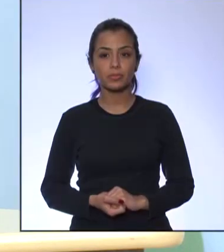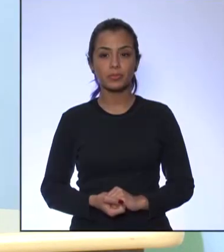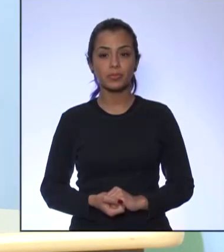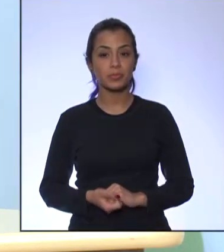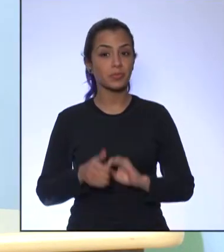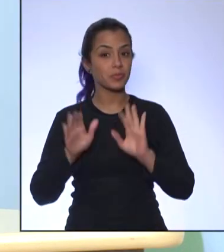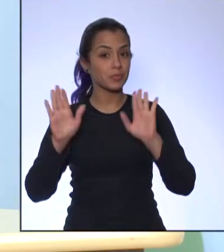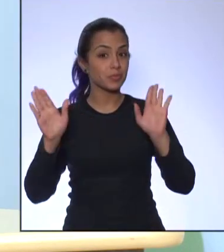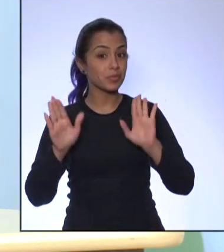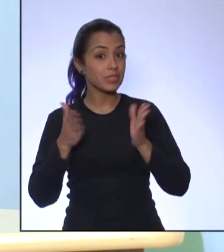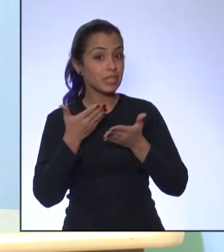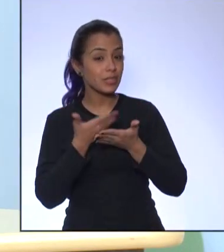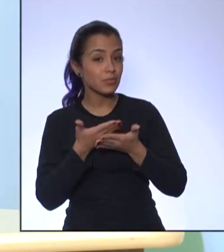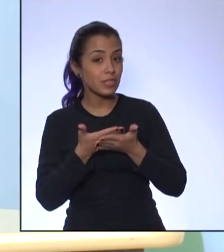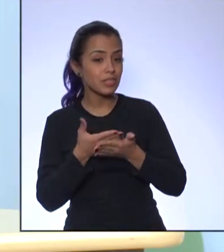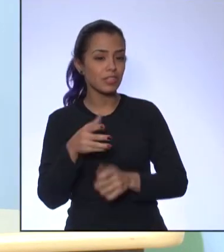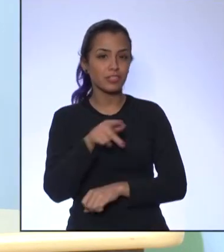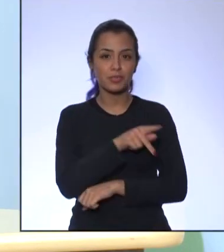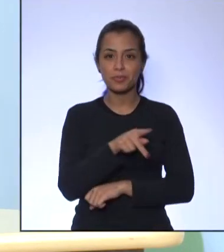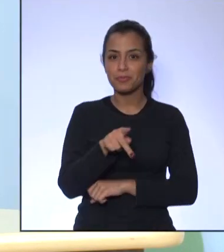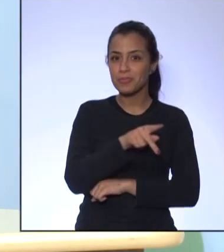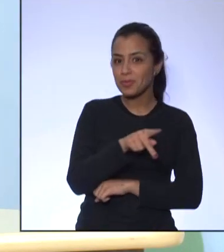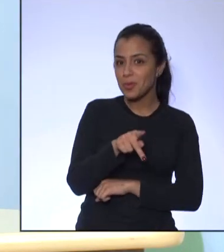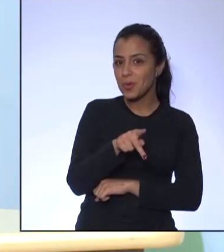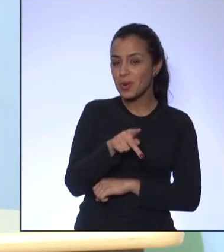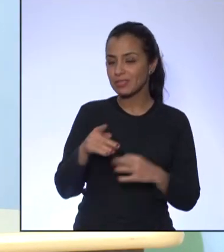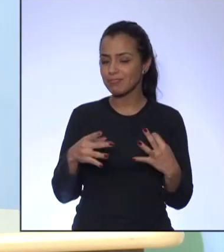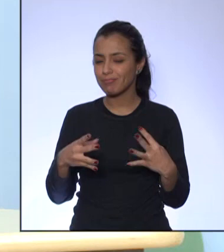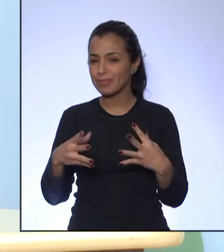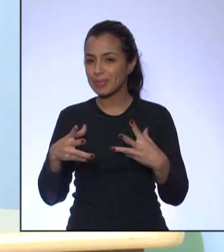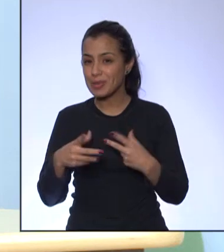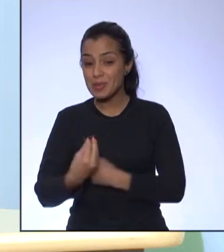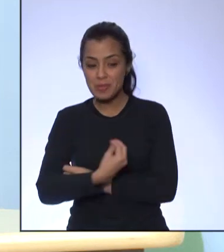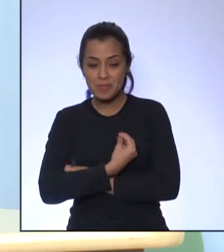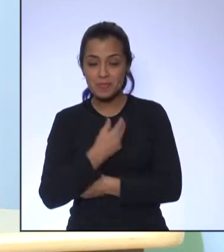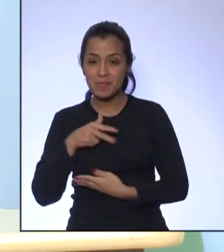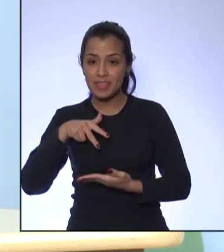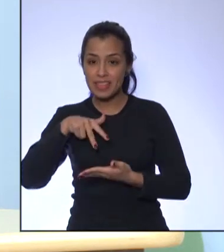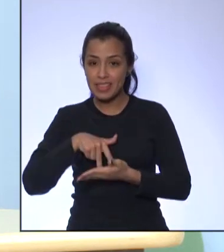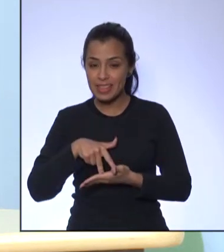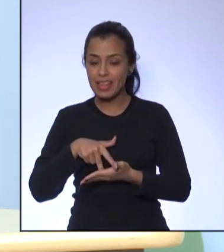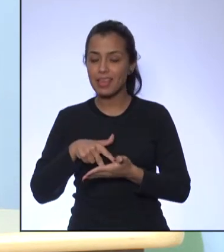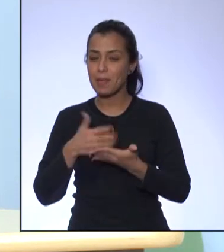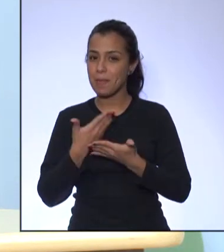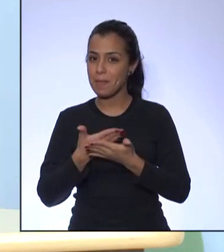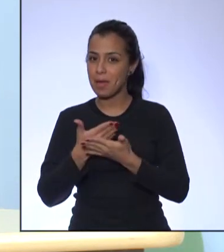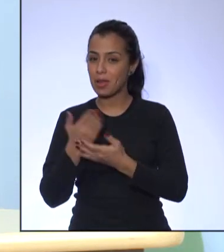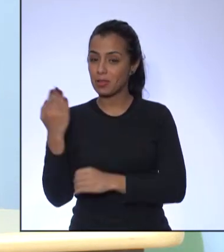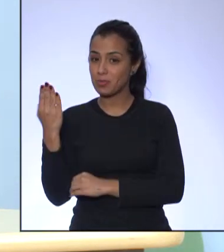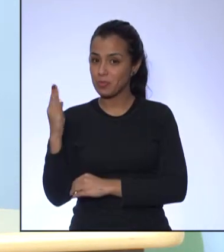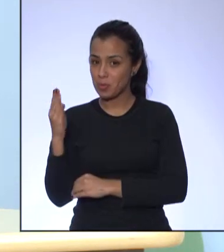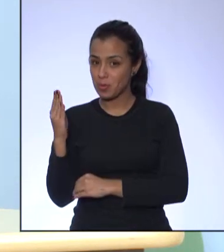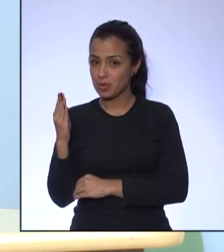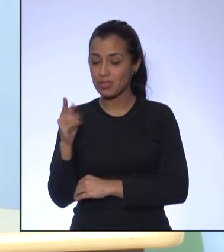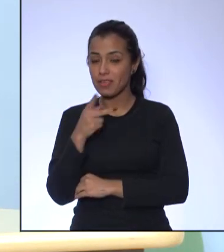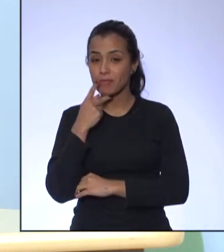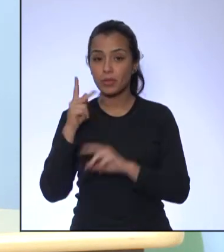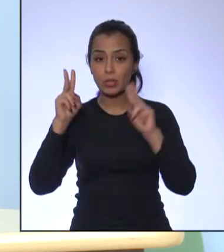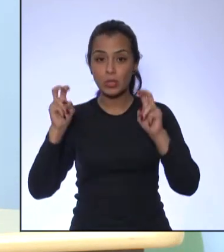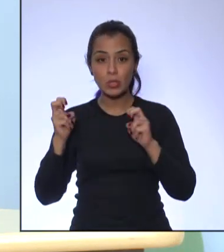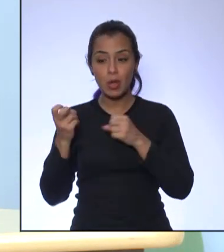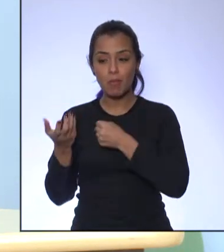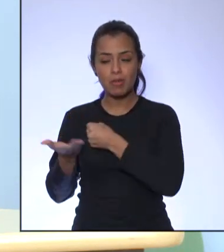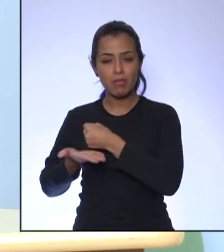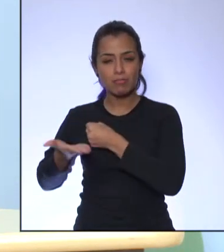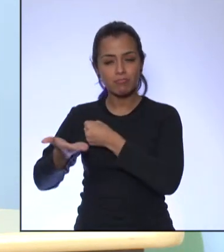Olá, estudantes, professores, professoras. A gente está aqui para mais uma aula de biologia, que vai falar sobre os elementos básicos da